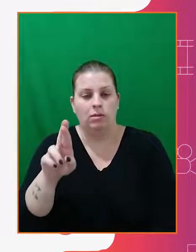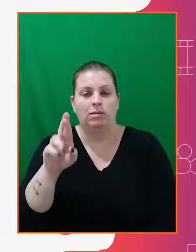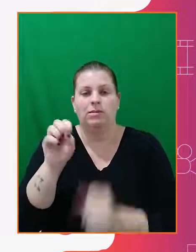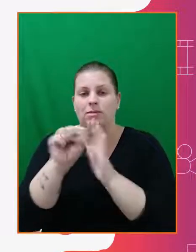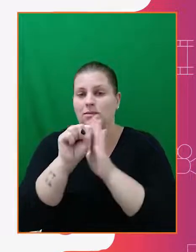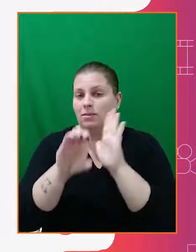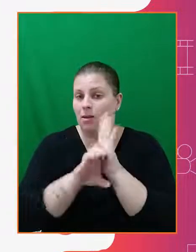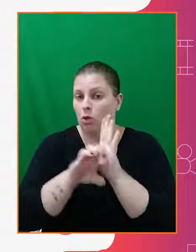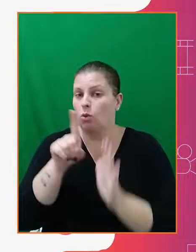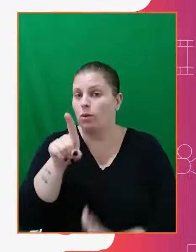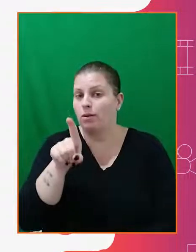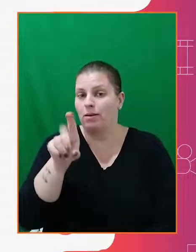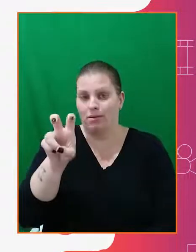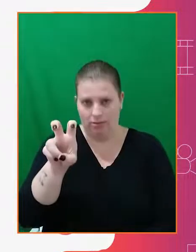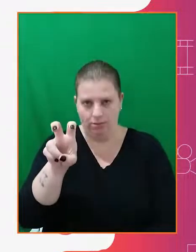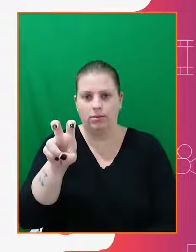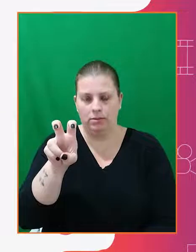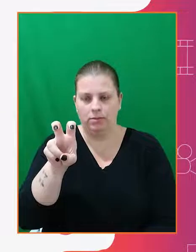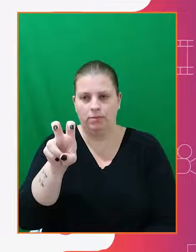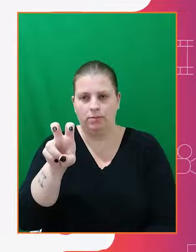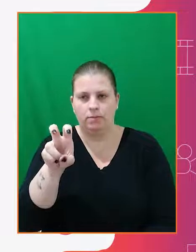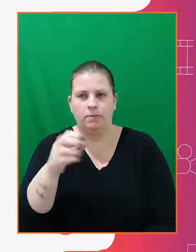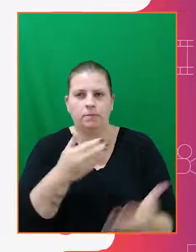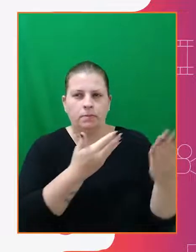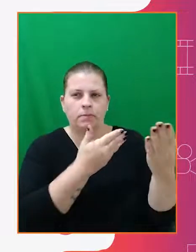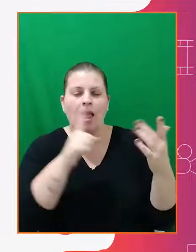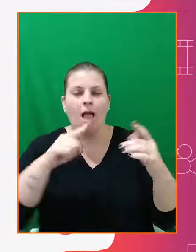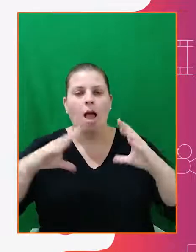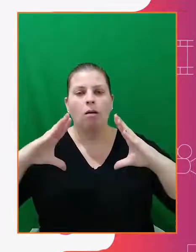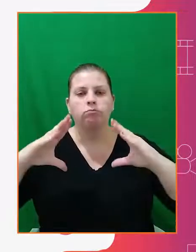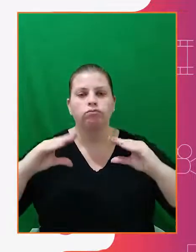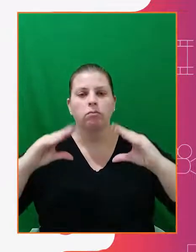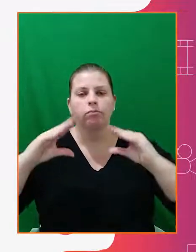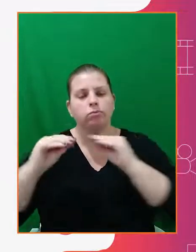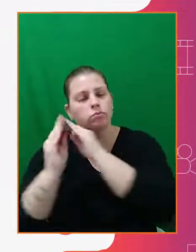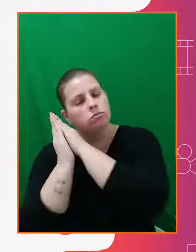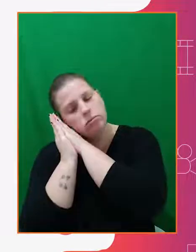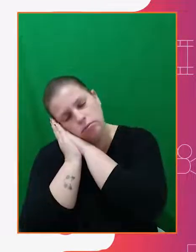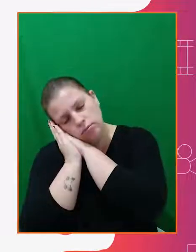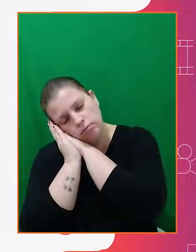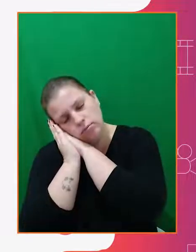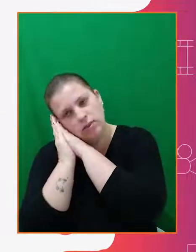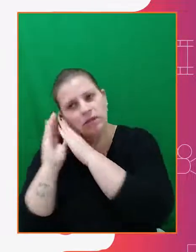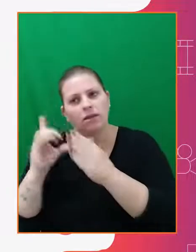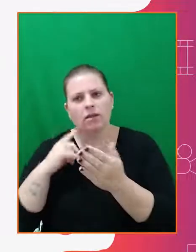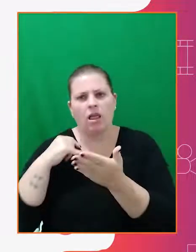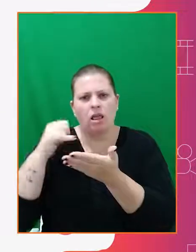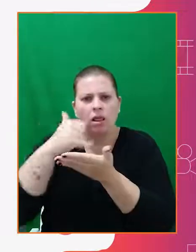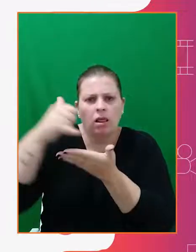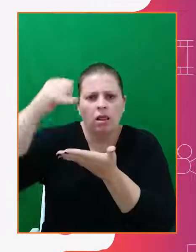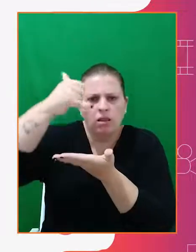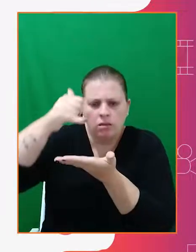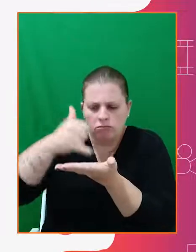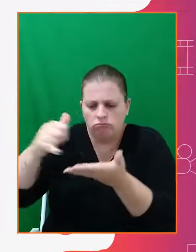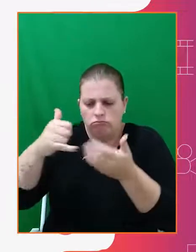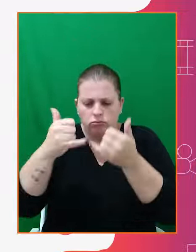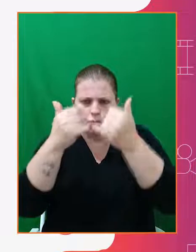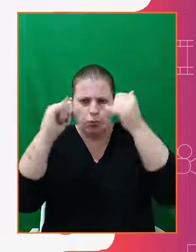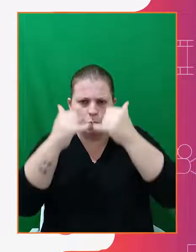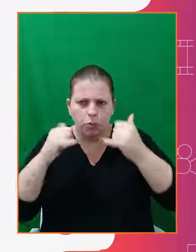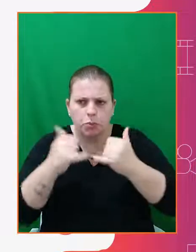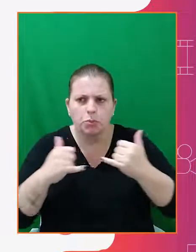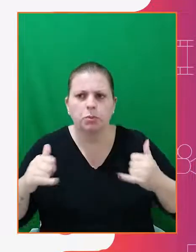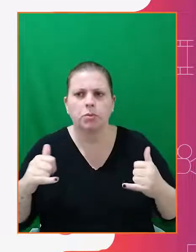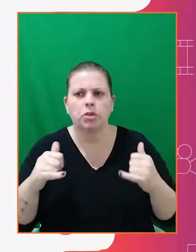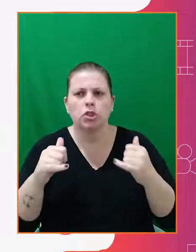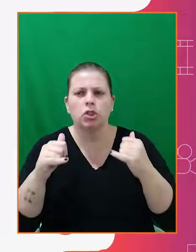Repare que as dobras dos travesseiros são retratadas com pequenas linhas, algumas mais juntas e outras